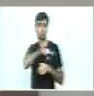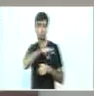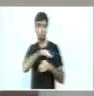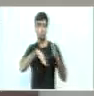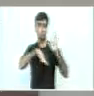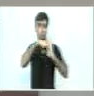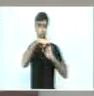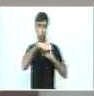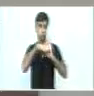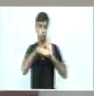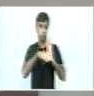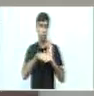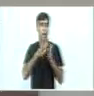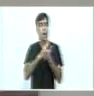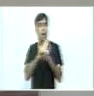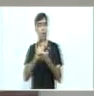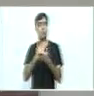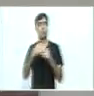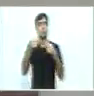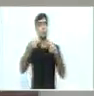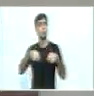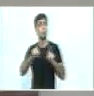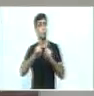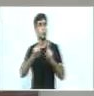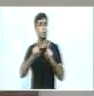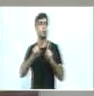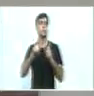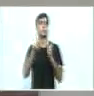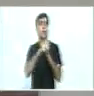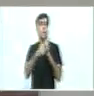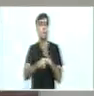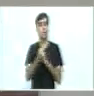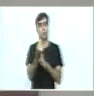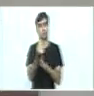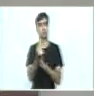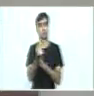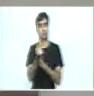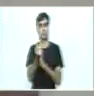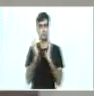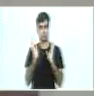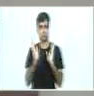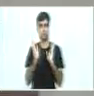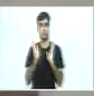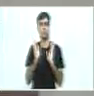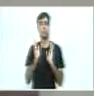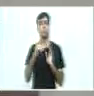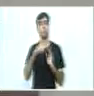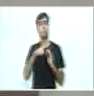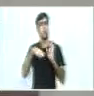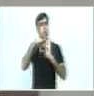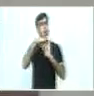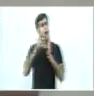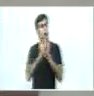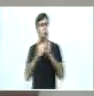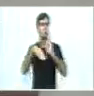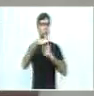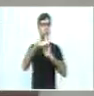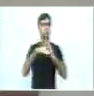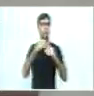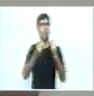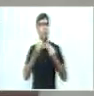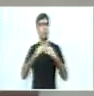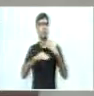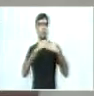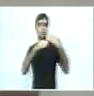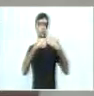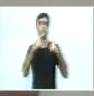salários que não depende propriamente da questão financeira, tem muitas coisas dentro do plano de cargos e salários que, na